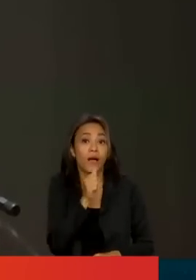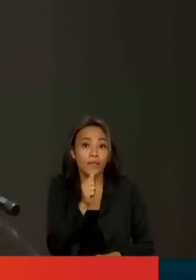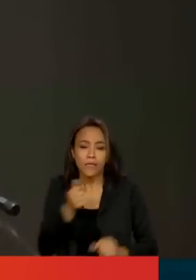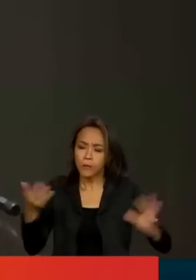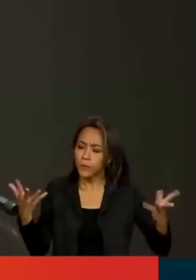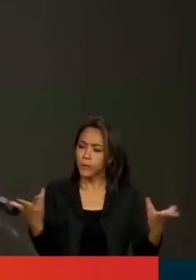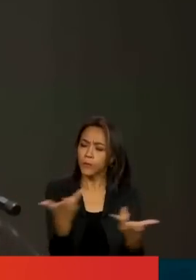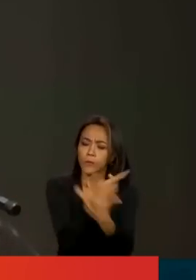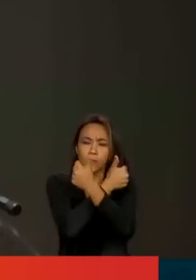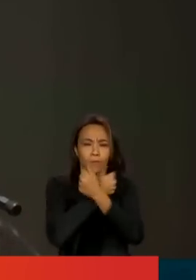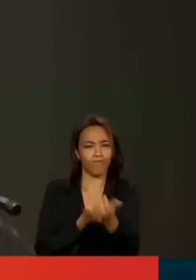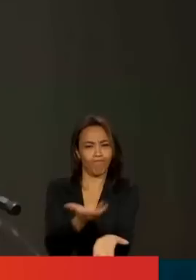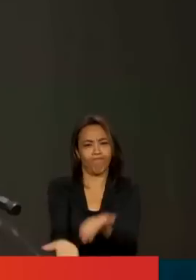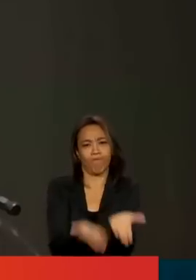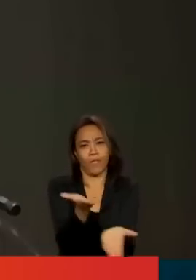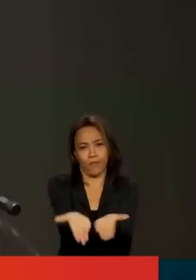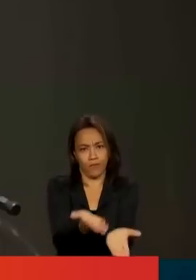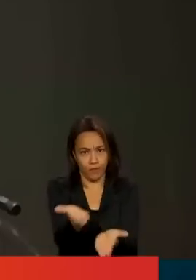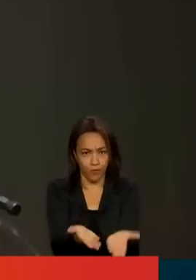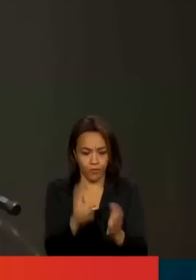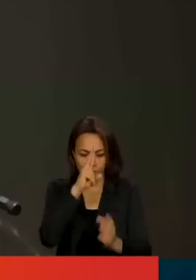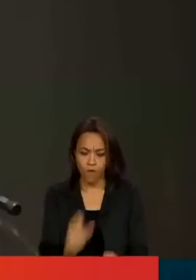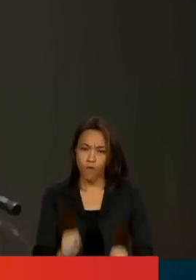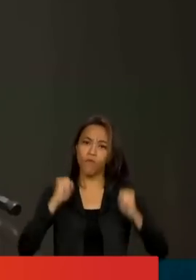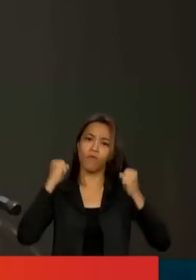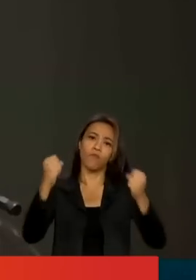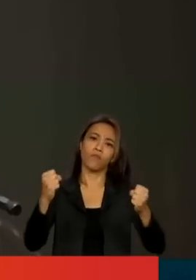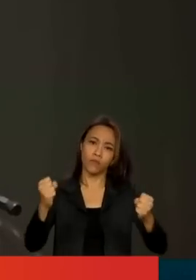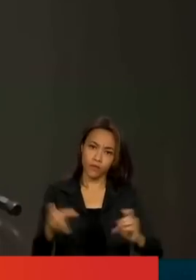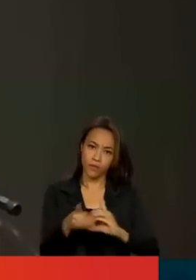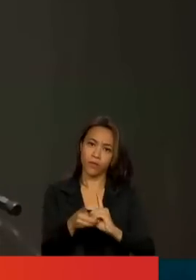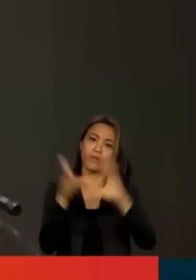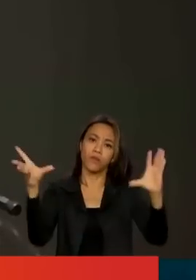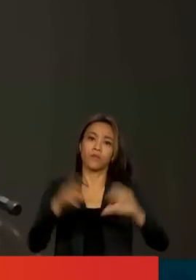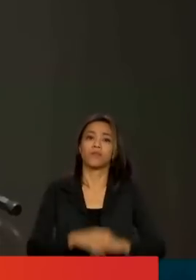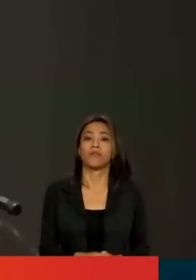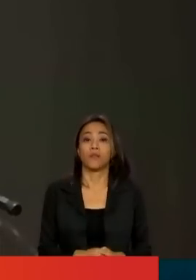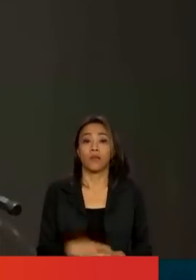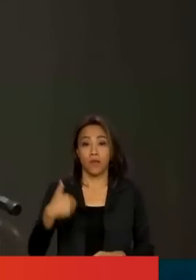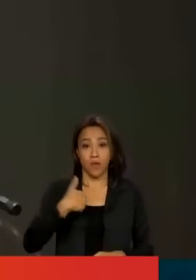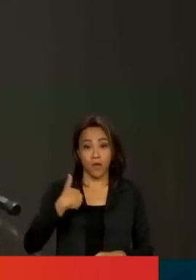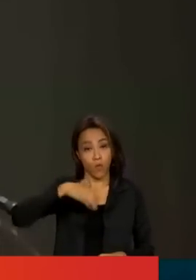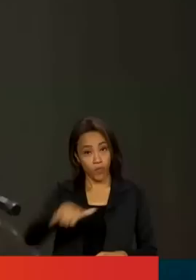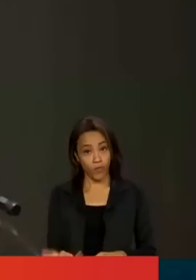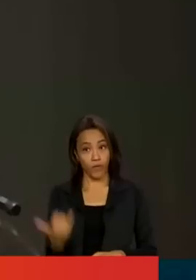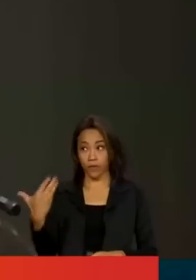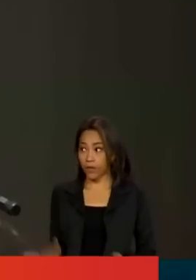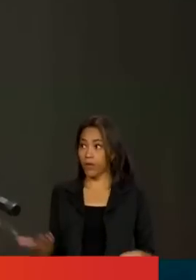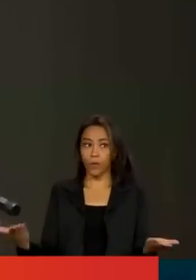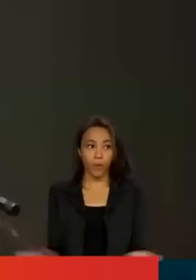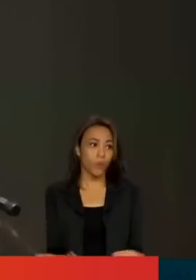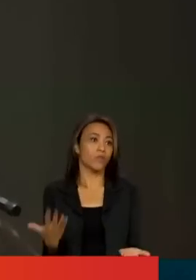eficiente na prestação do seu serviço de forma mais forte e Republicano aproveito aqui esta oportunidade para